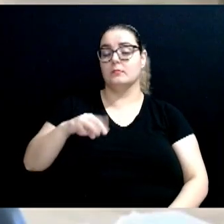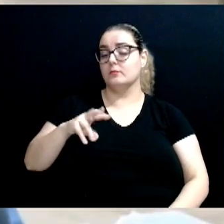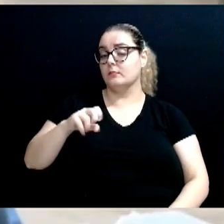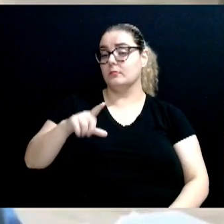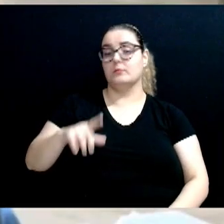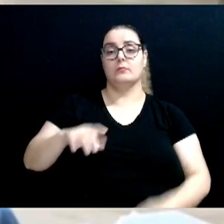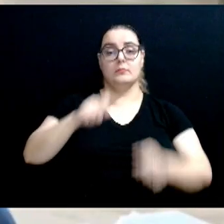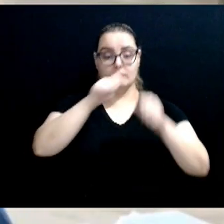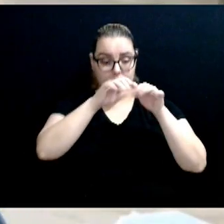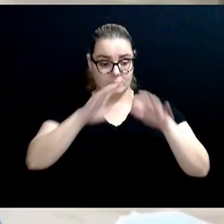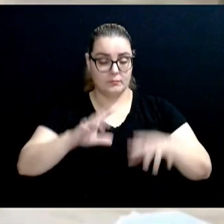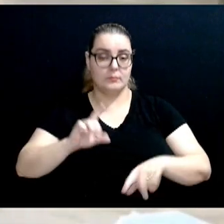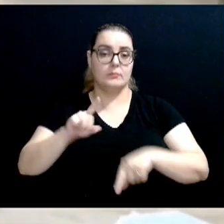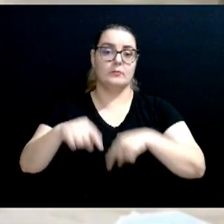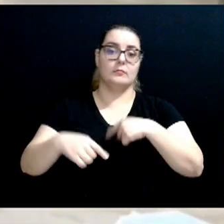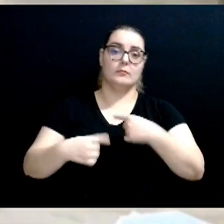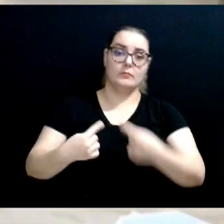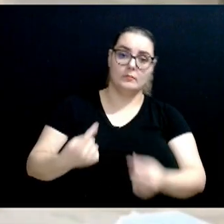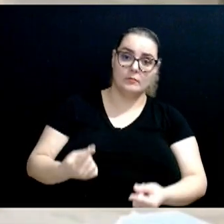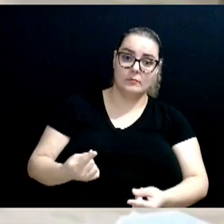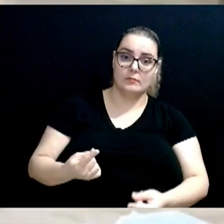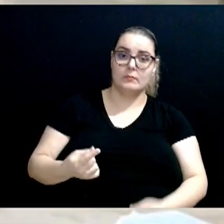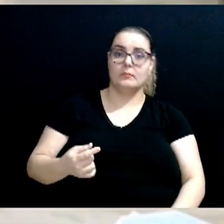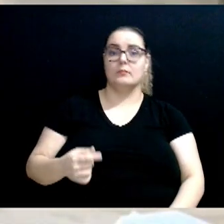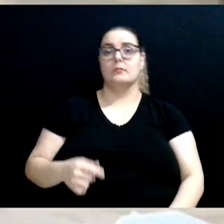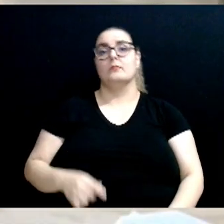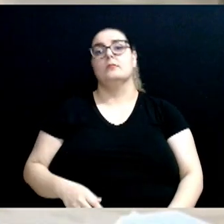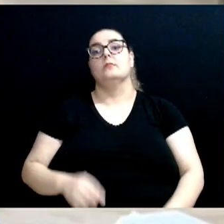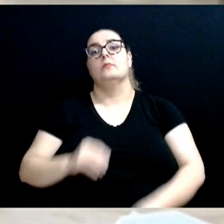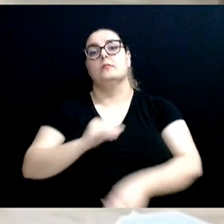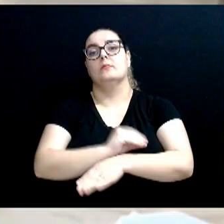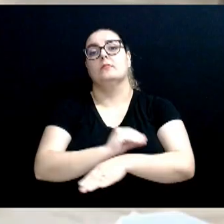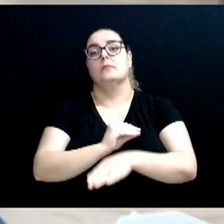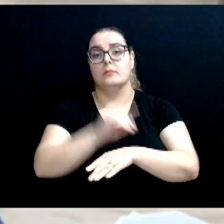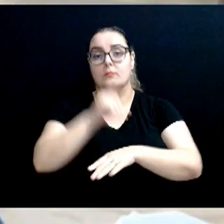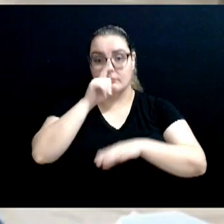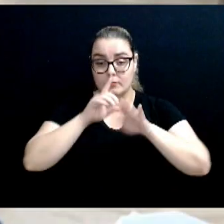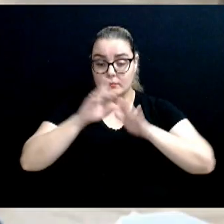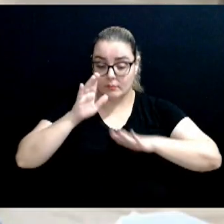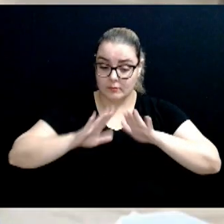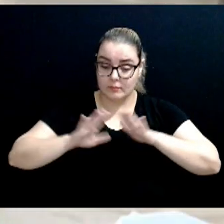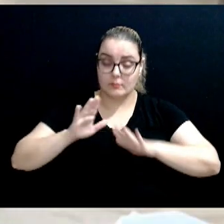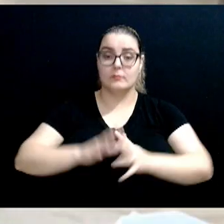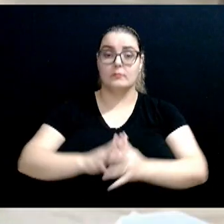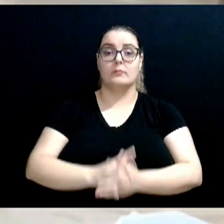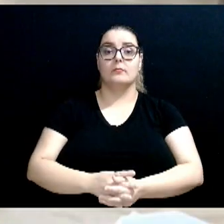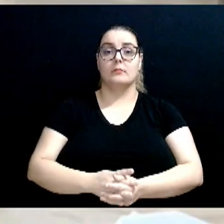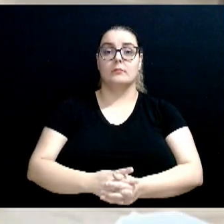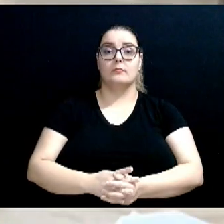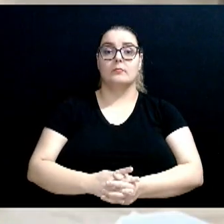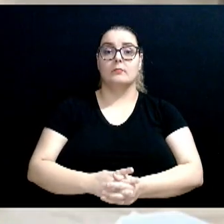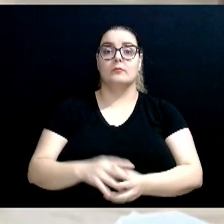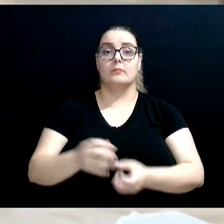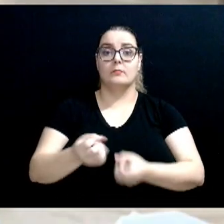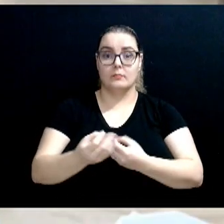para o narcisismo e eu estou tendo cuidado aqui de trazer essa informação para que a gente